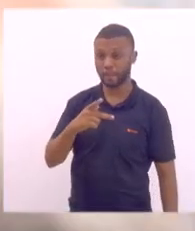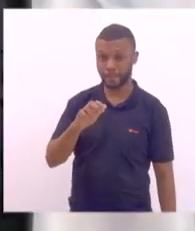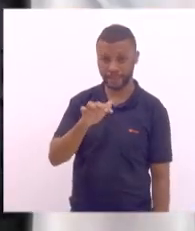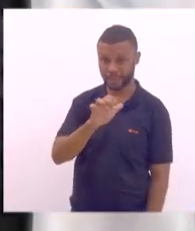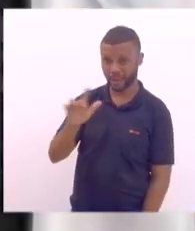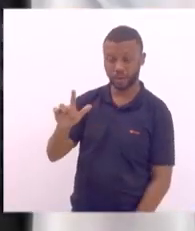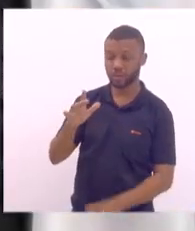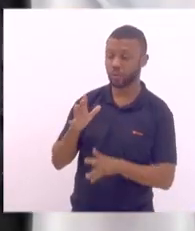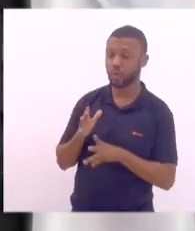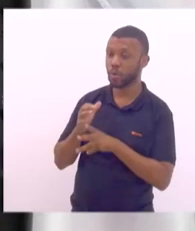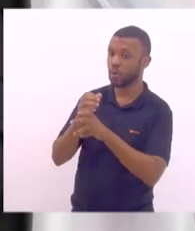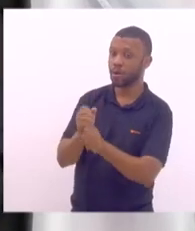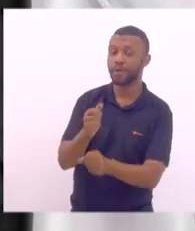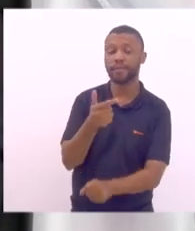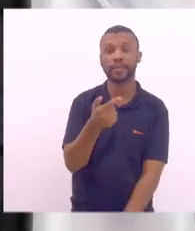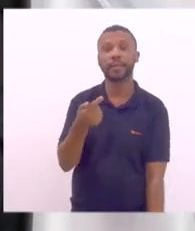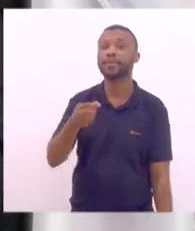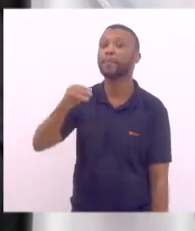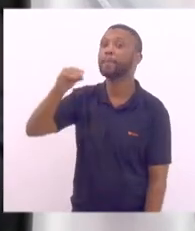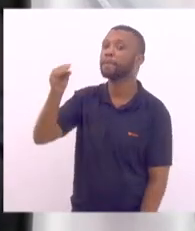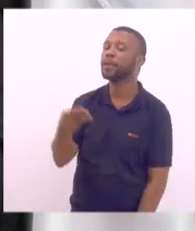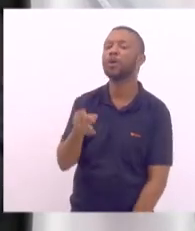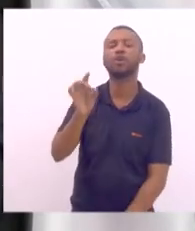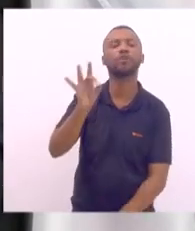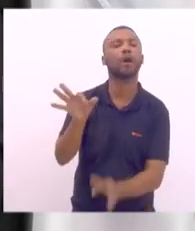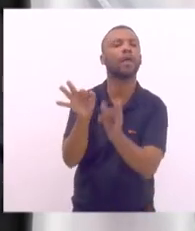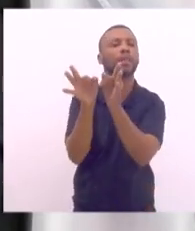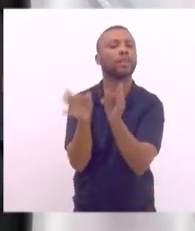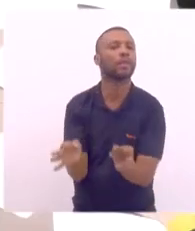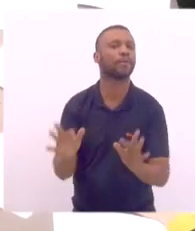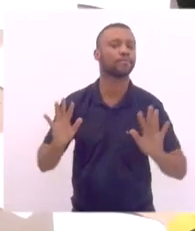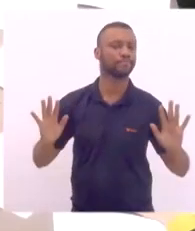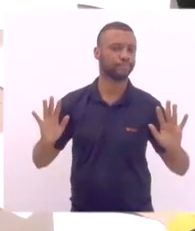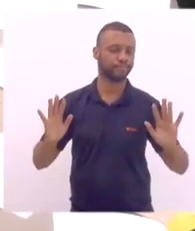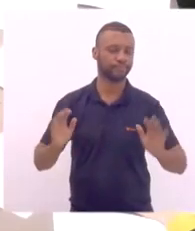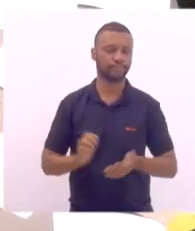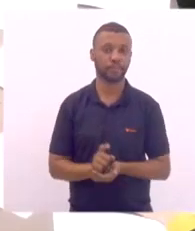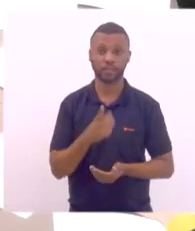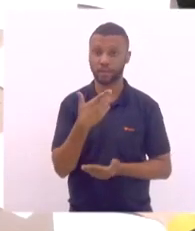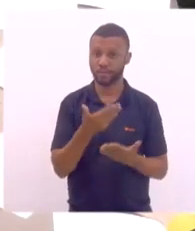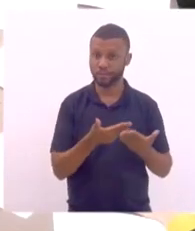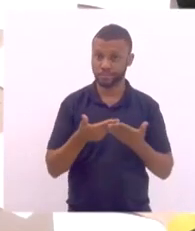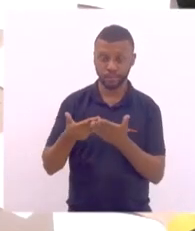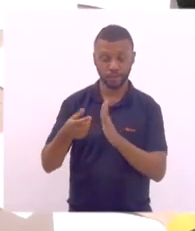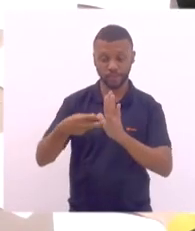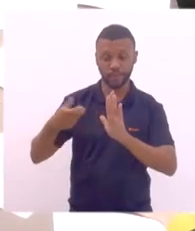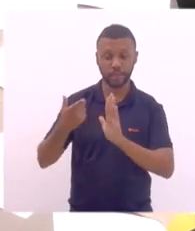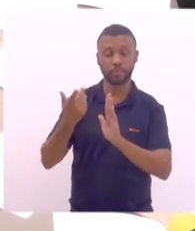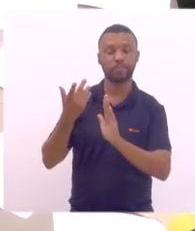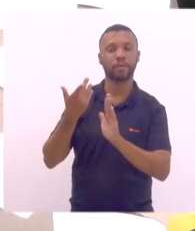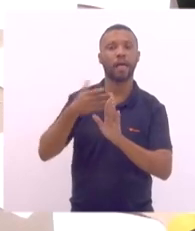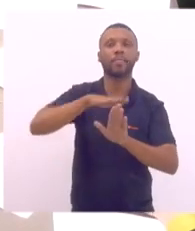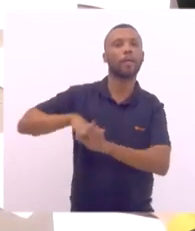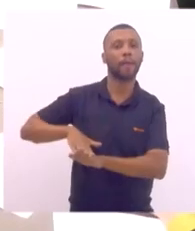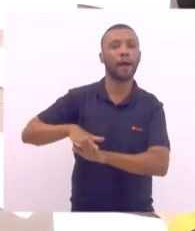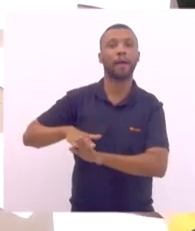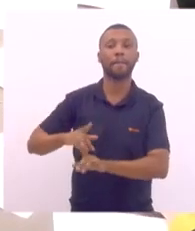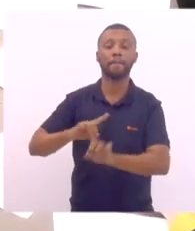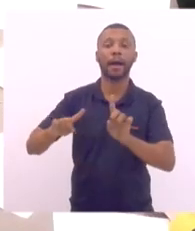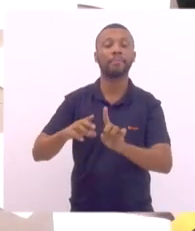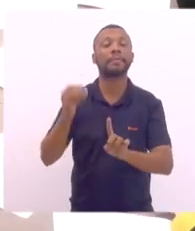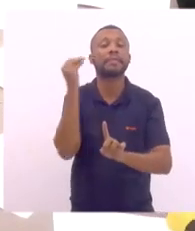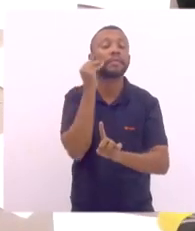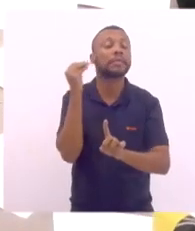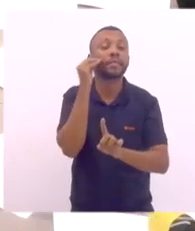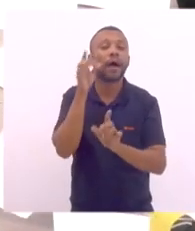só. Entendeu, Rodrigo? Então, eu vou encaminhar para derrubar, mas para a gente tentar fazer um